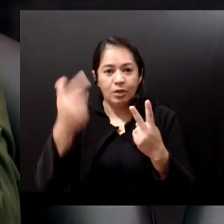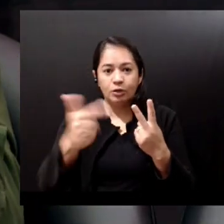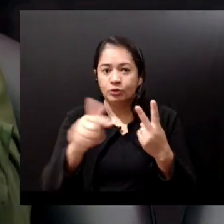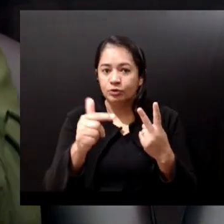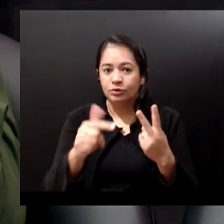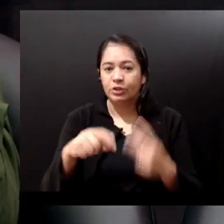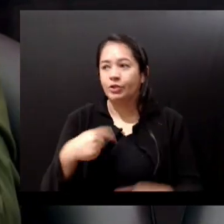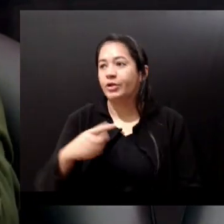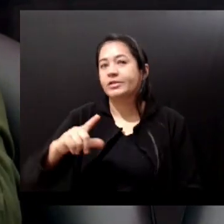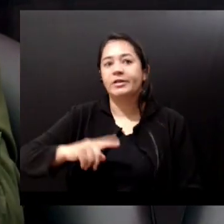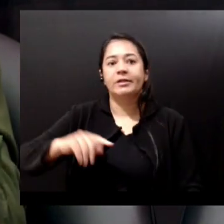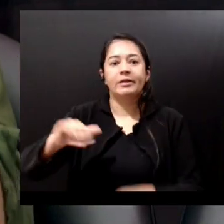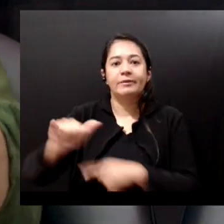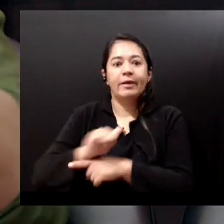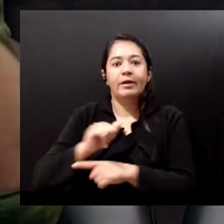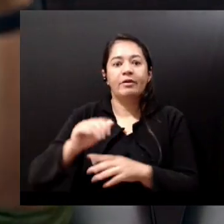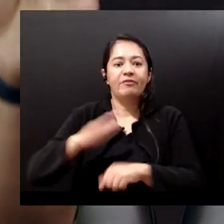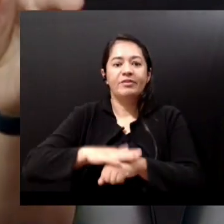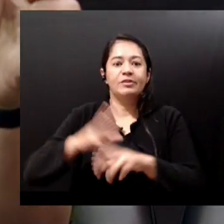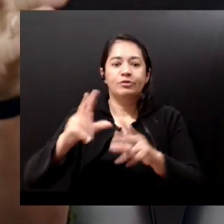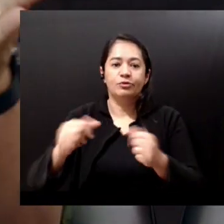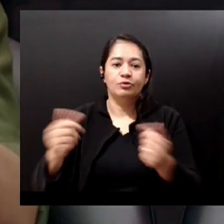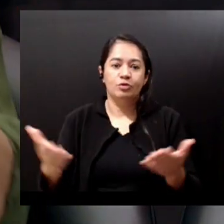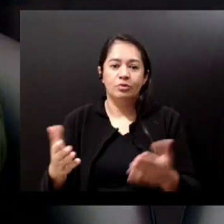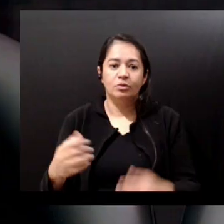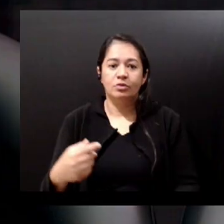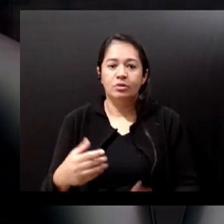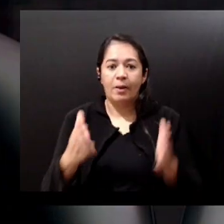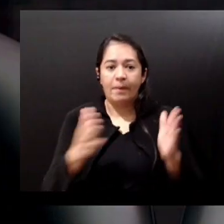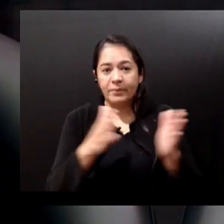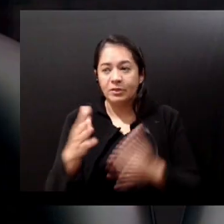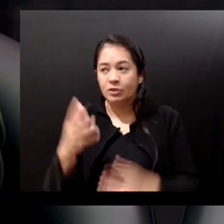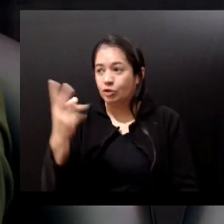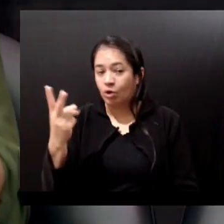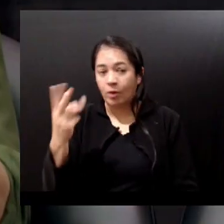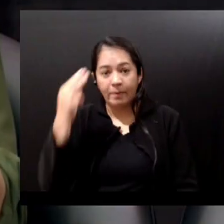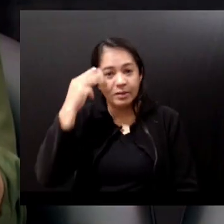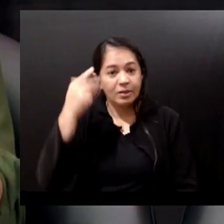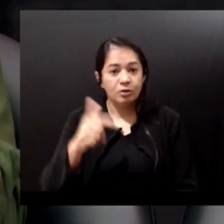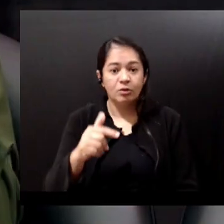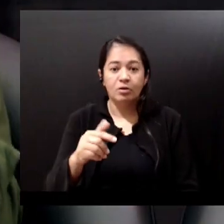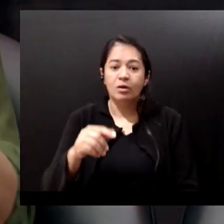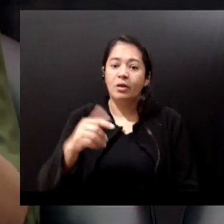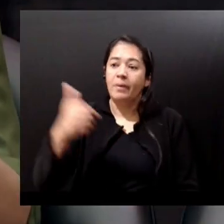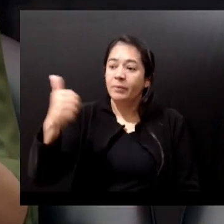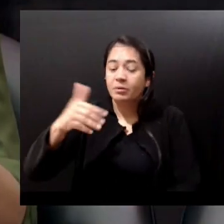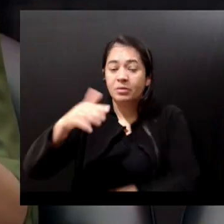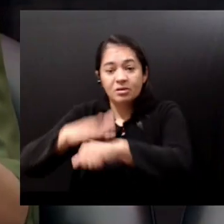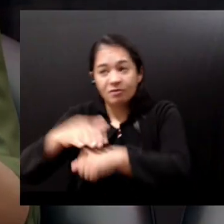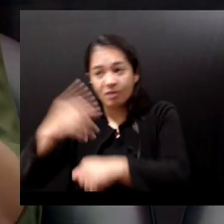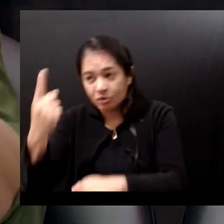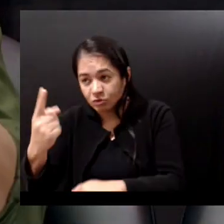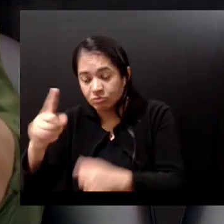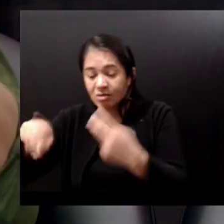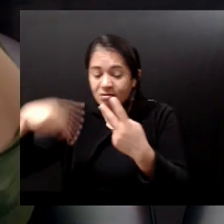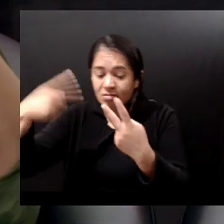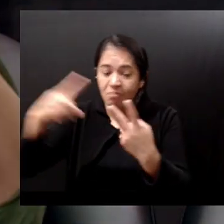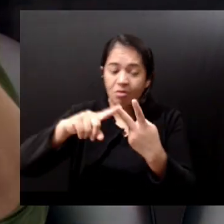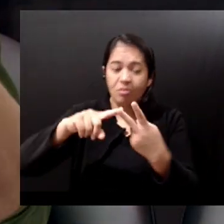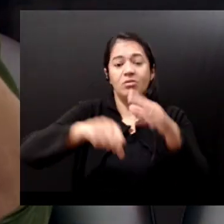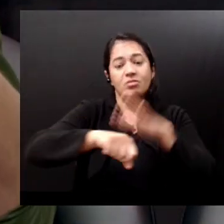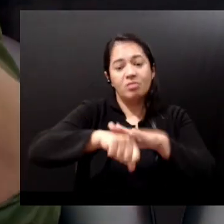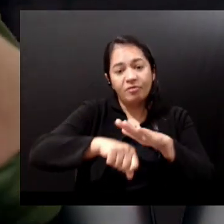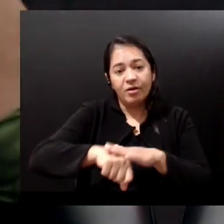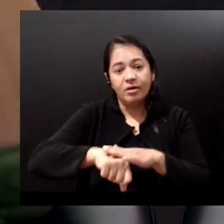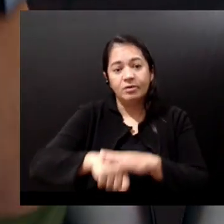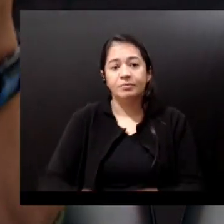última instância nós não temos 2 processos mentais. Ou você faz uma coisa, ou você faz outra. Então, 2 coisas a serem analisadas no seu caso, Mariana. Ou a música está muito